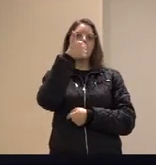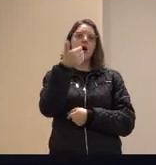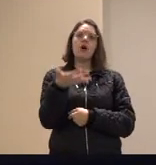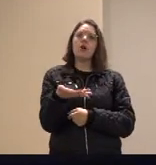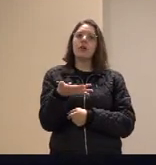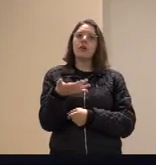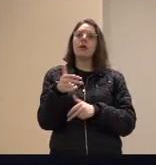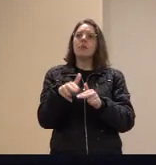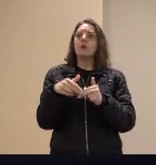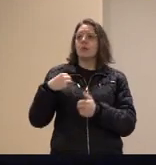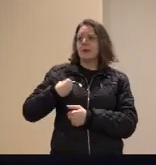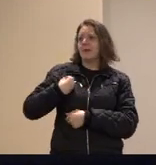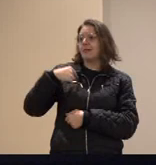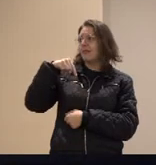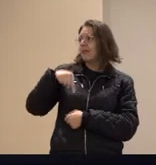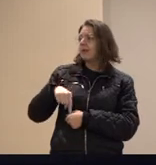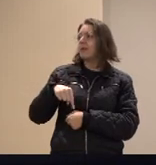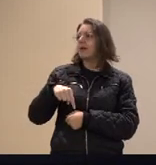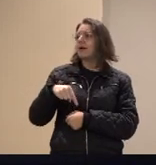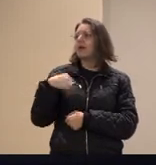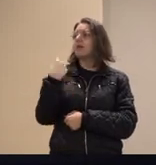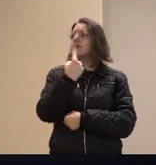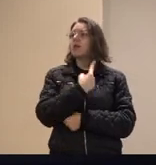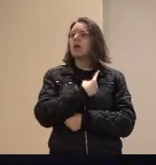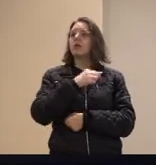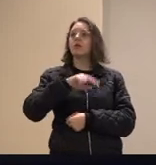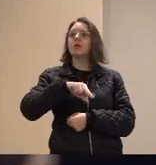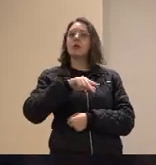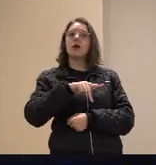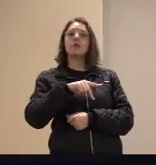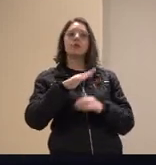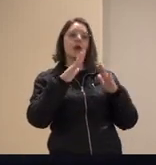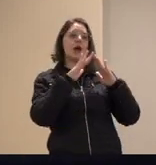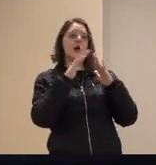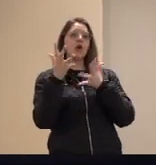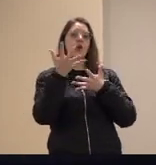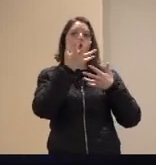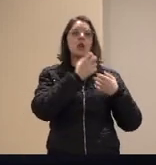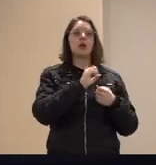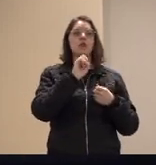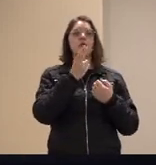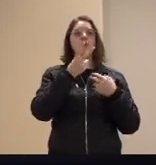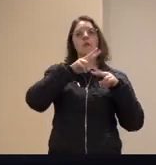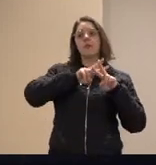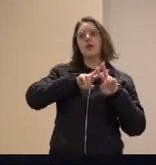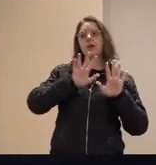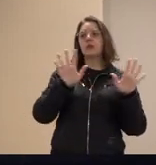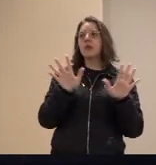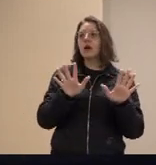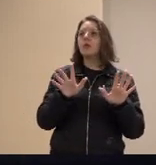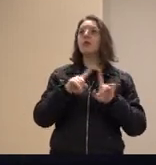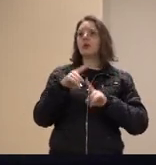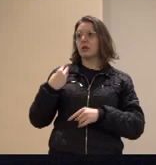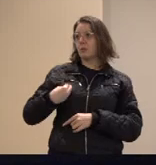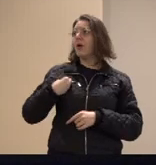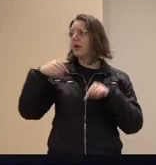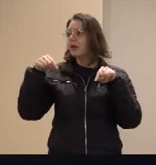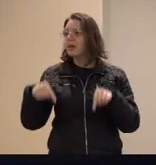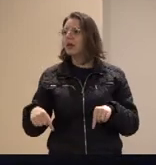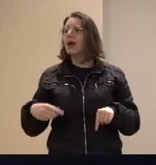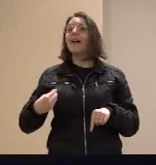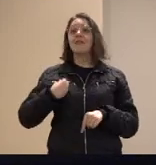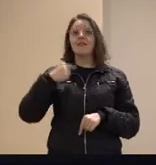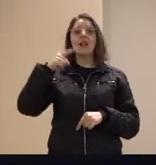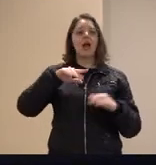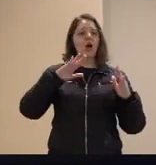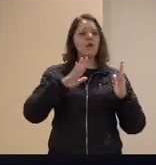Por isso estamos aqui, não estamos presos nem acolhidos. A vida é uma vida de conflitos. Preparar